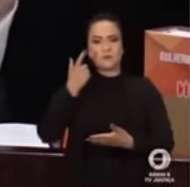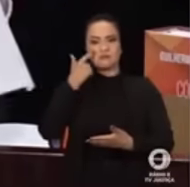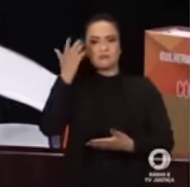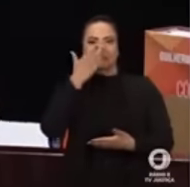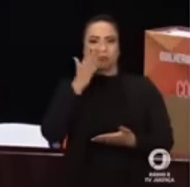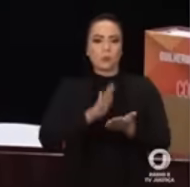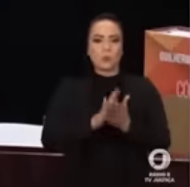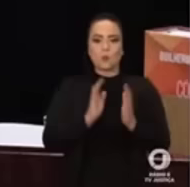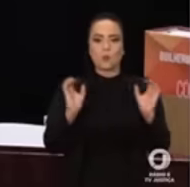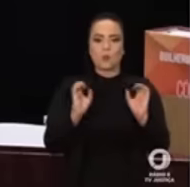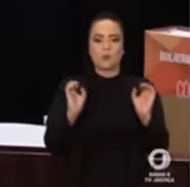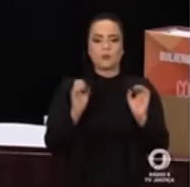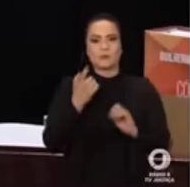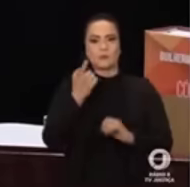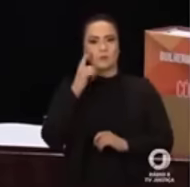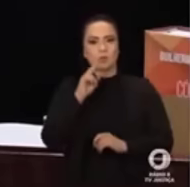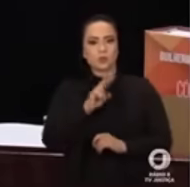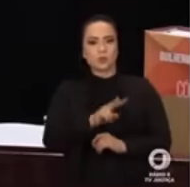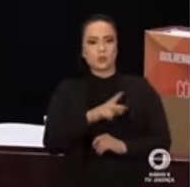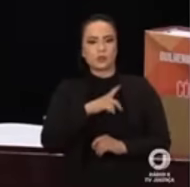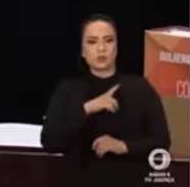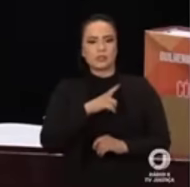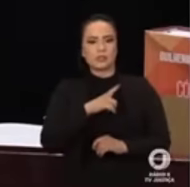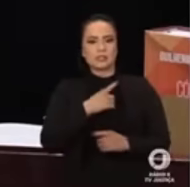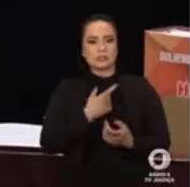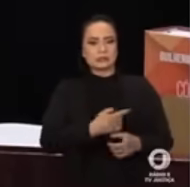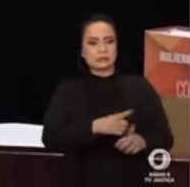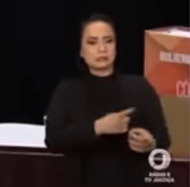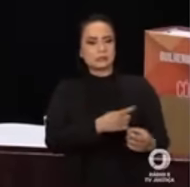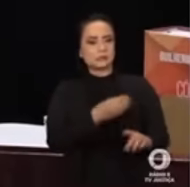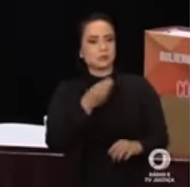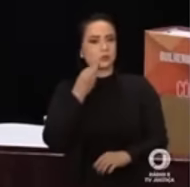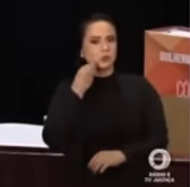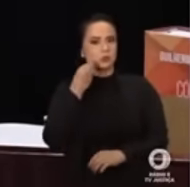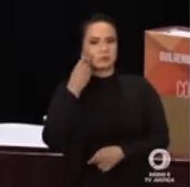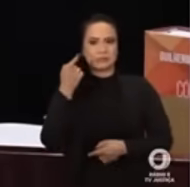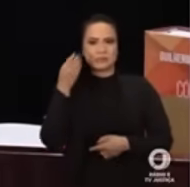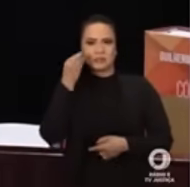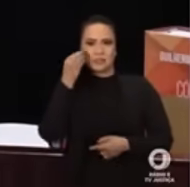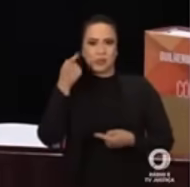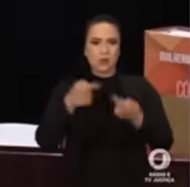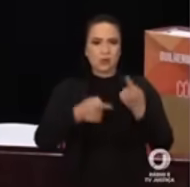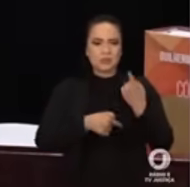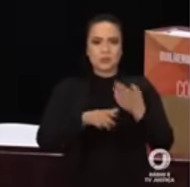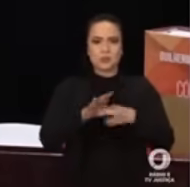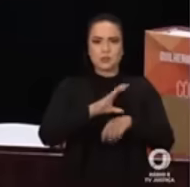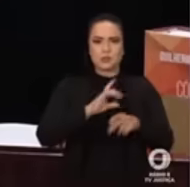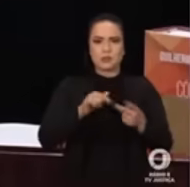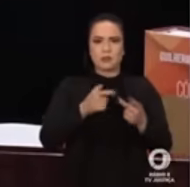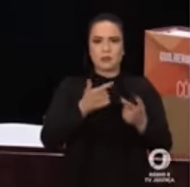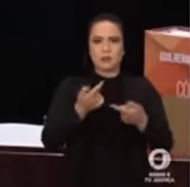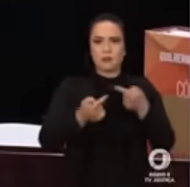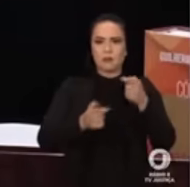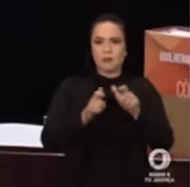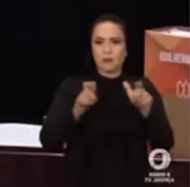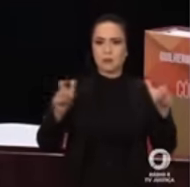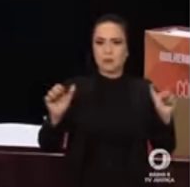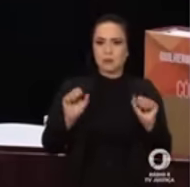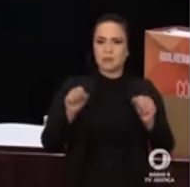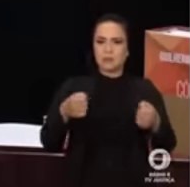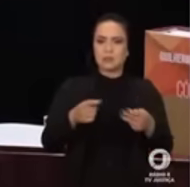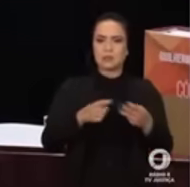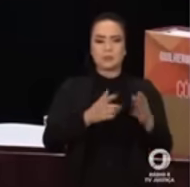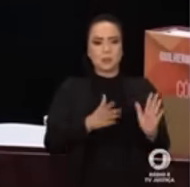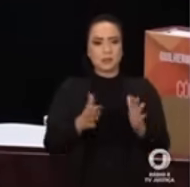nada que pudesse ser considerado atentatório ou à Constituição, ao princípio da ampla defesa, do devido processo